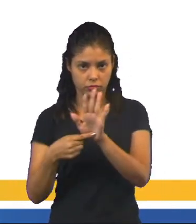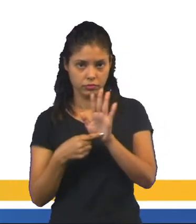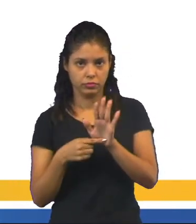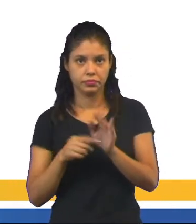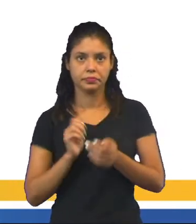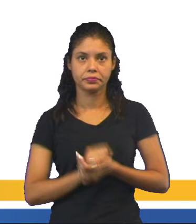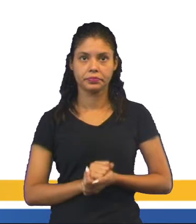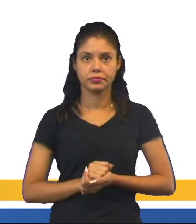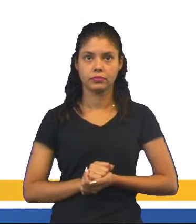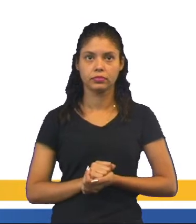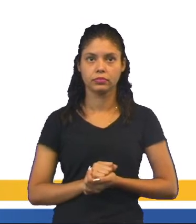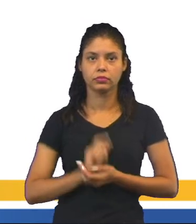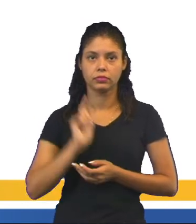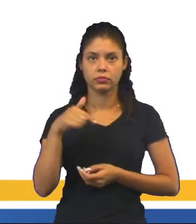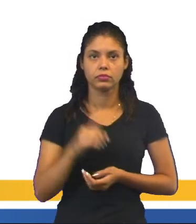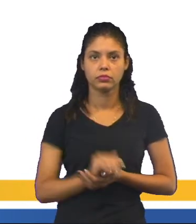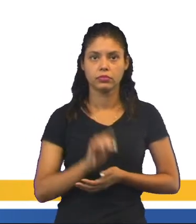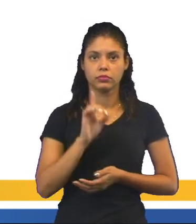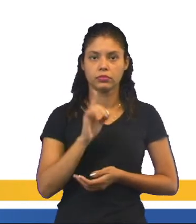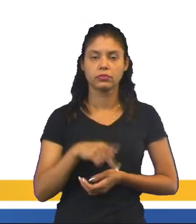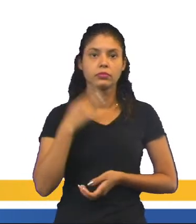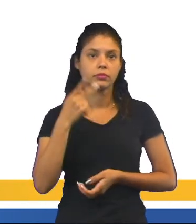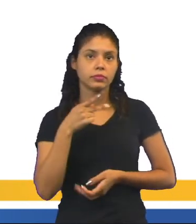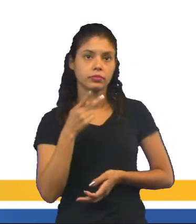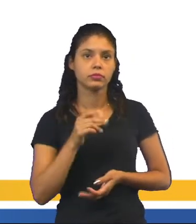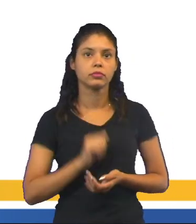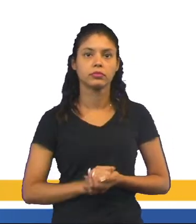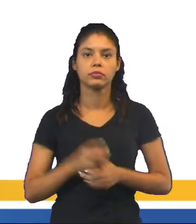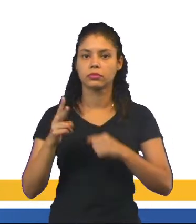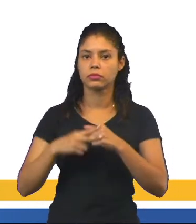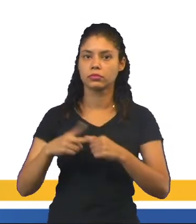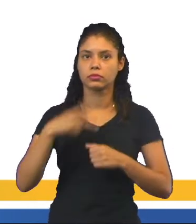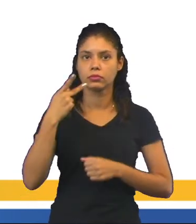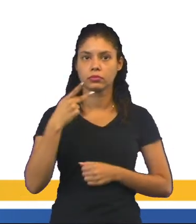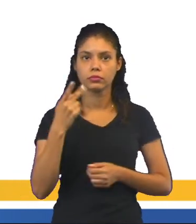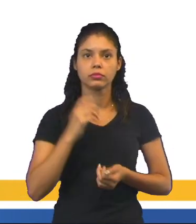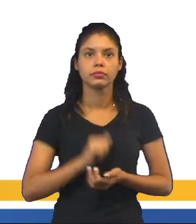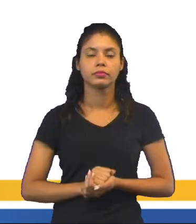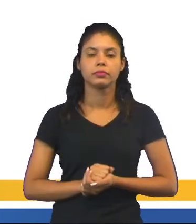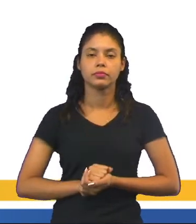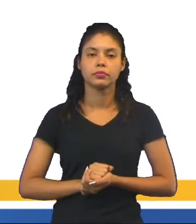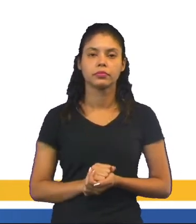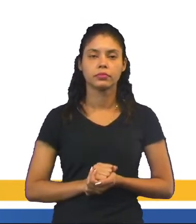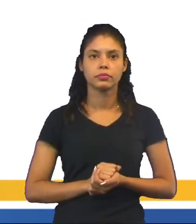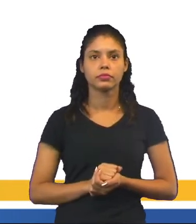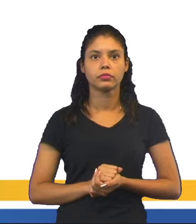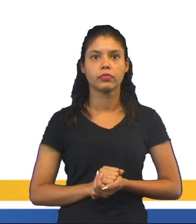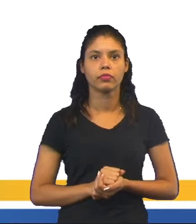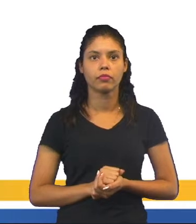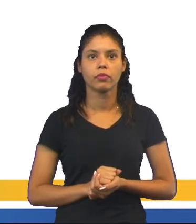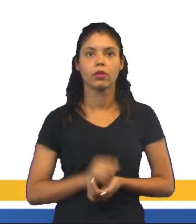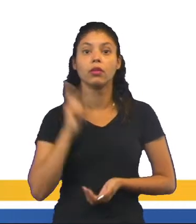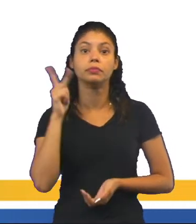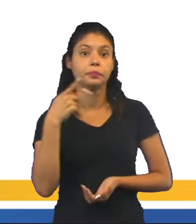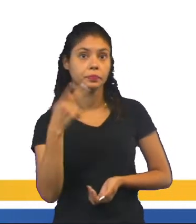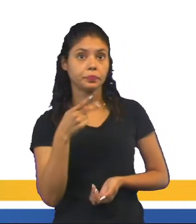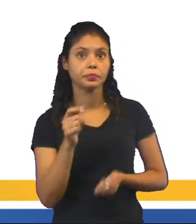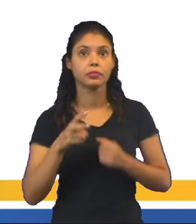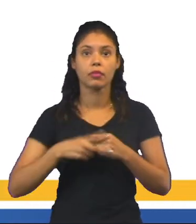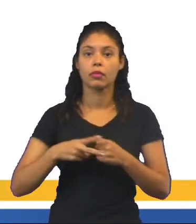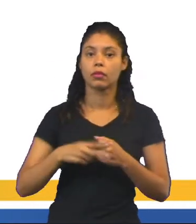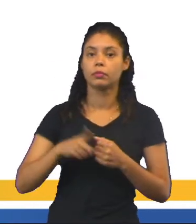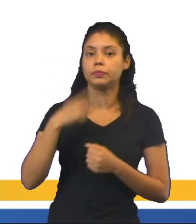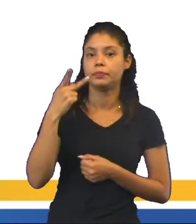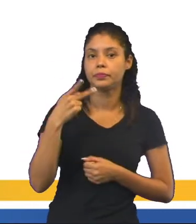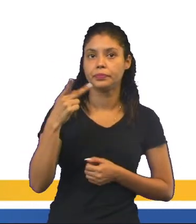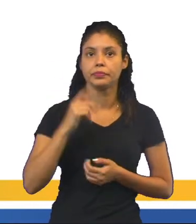né, no cartaz. O próximo, disse, verbo dizer, também um verbo de enunciação. Falou, do